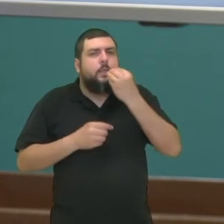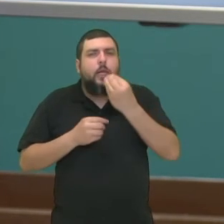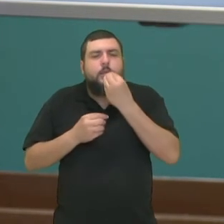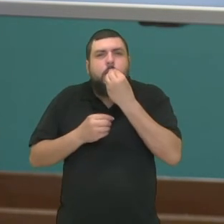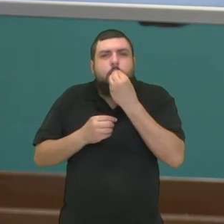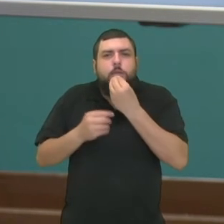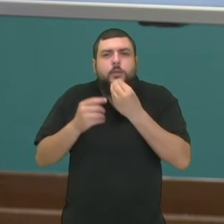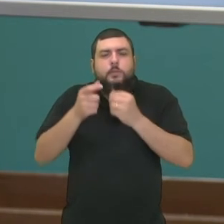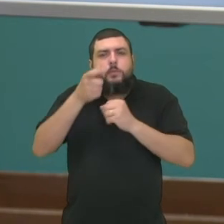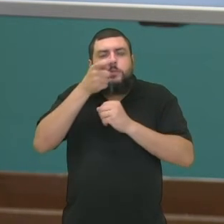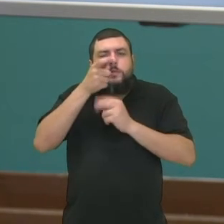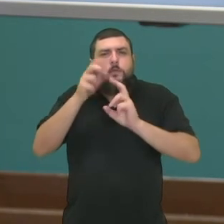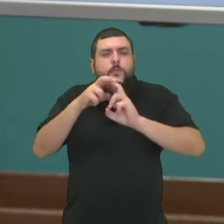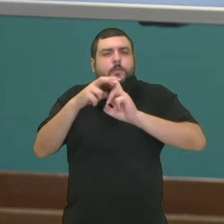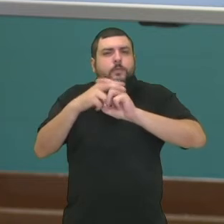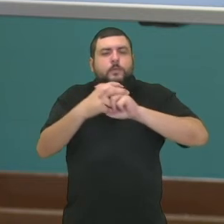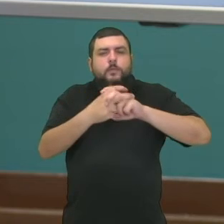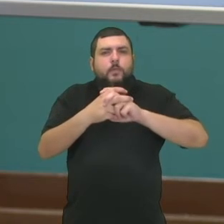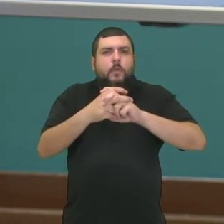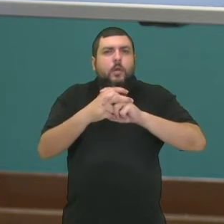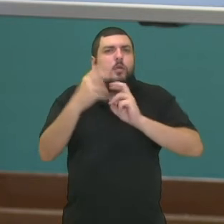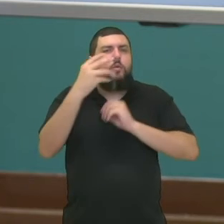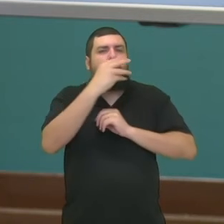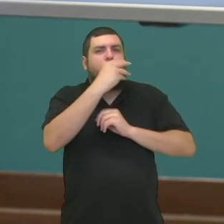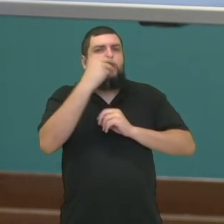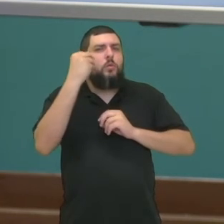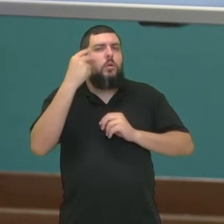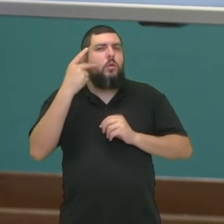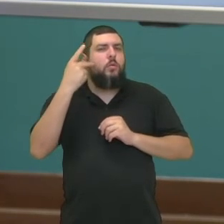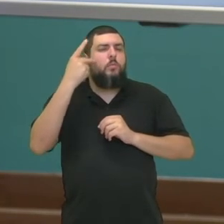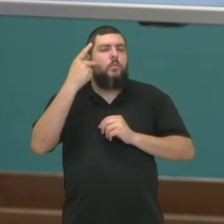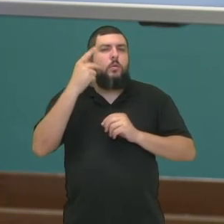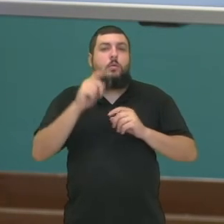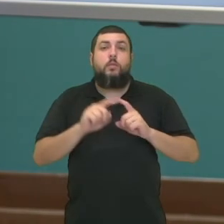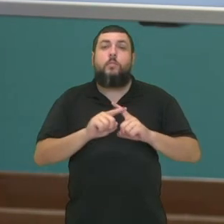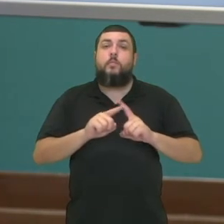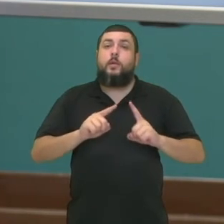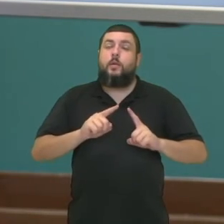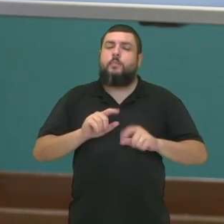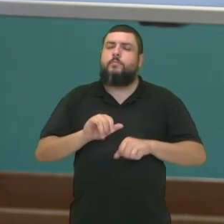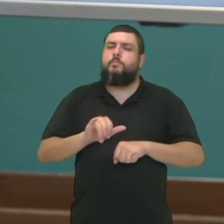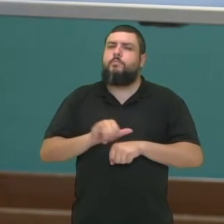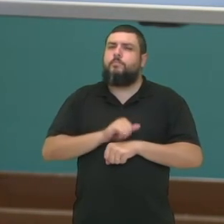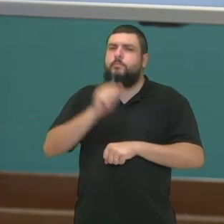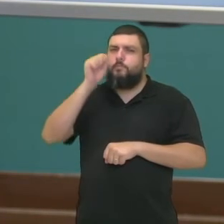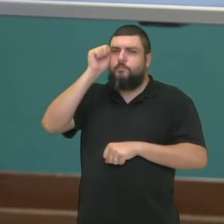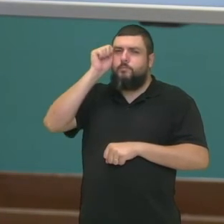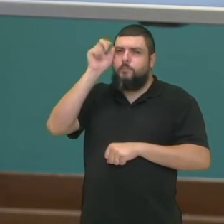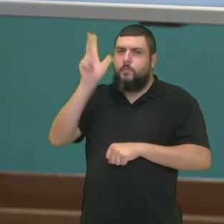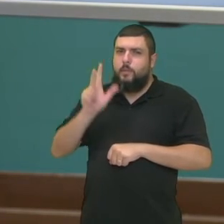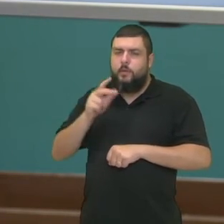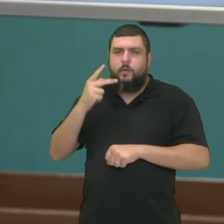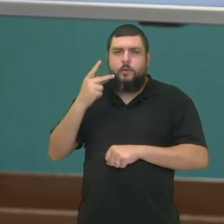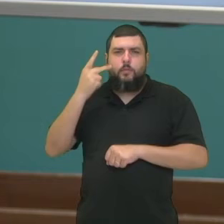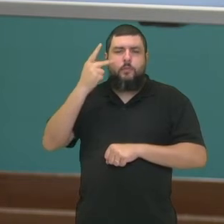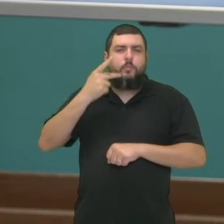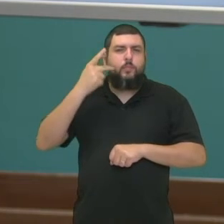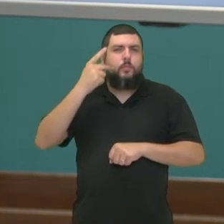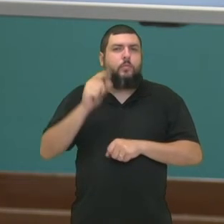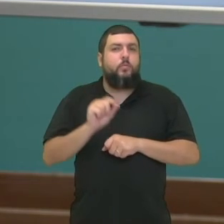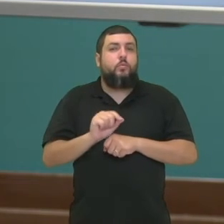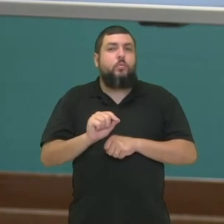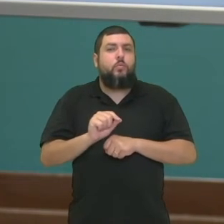isso essas pessoas acabavam gostando dos políticos e esquecendo dos problemas sociais. Mais uma vez, então, a